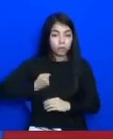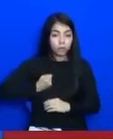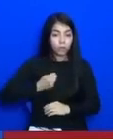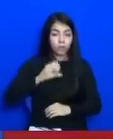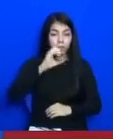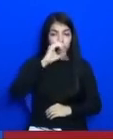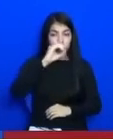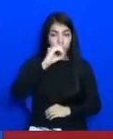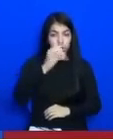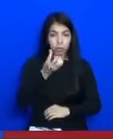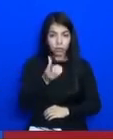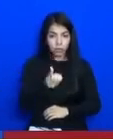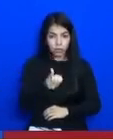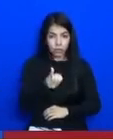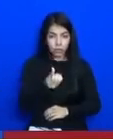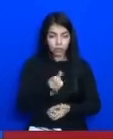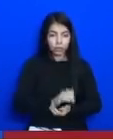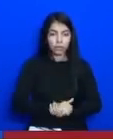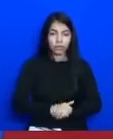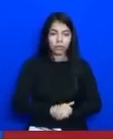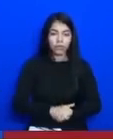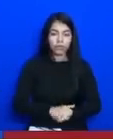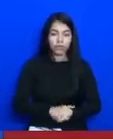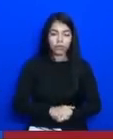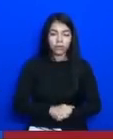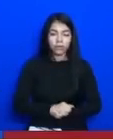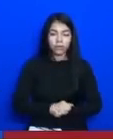Rosa, 06.